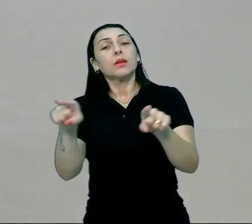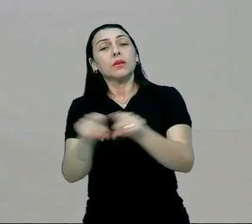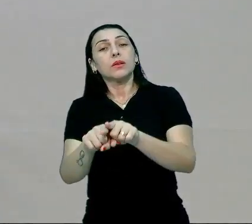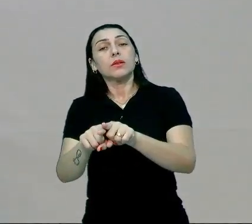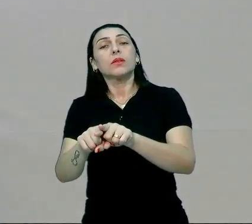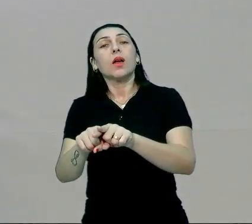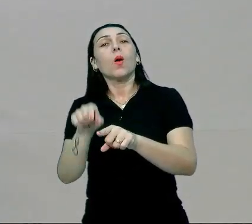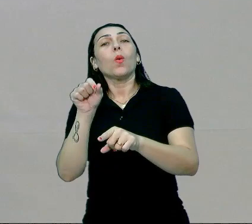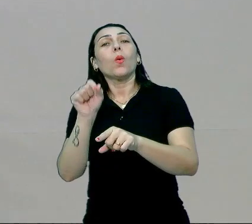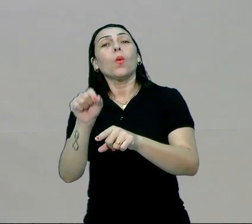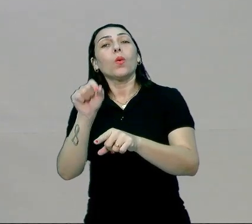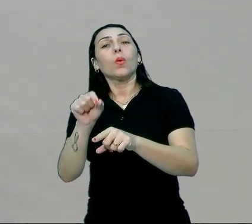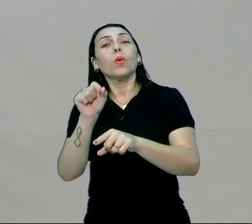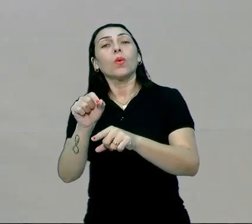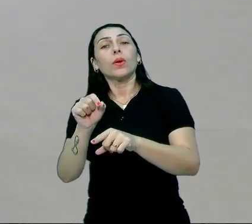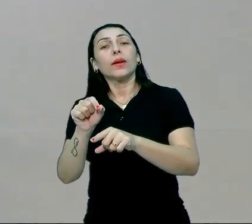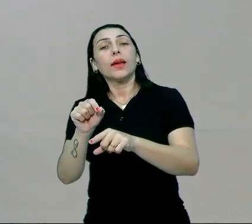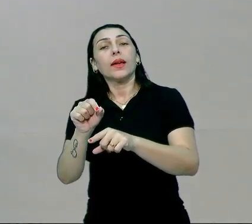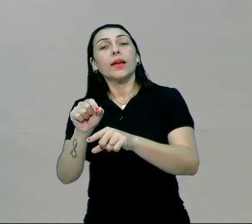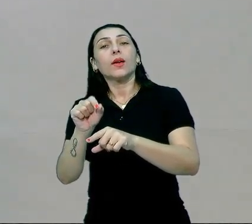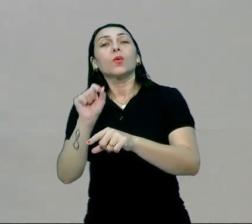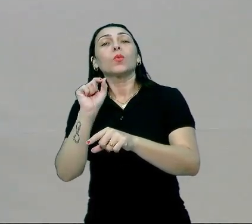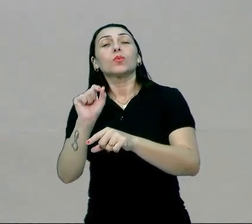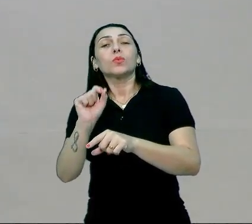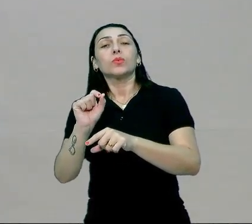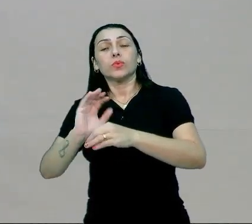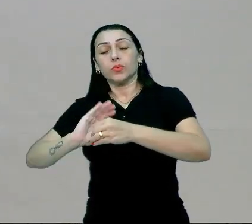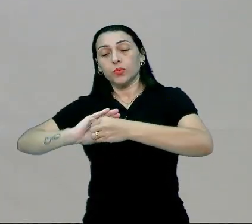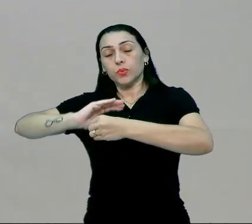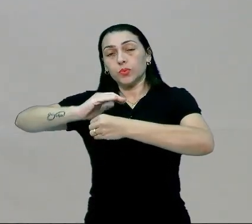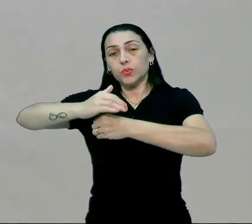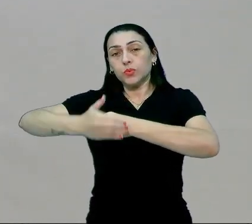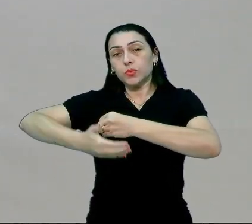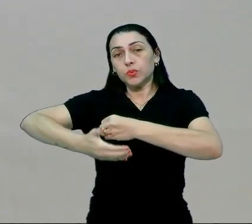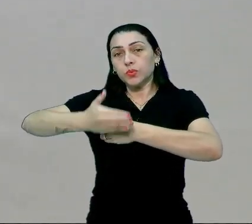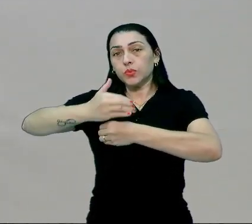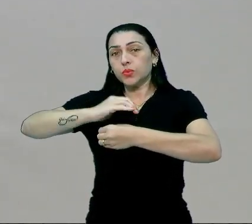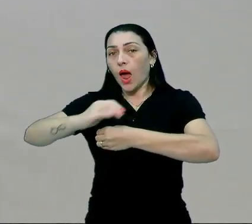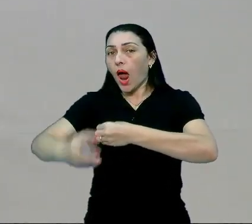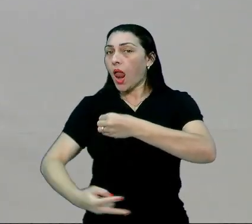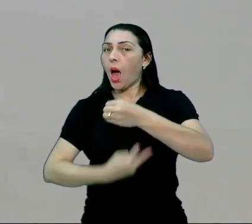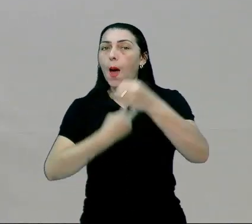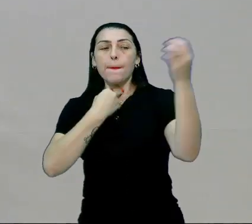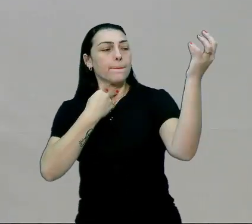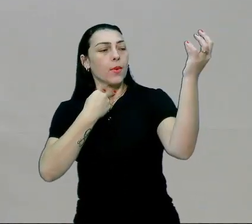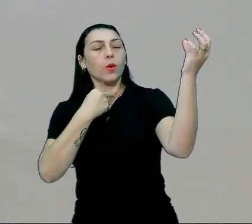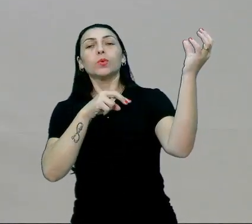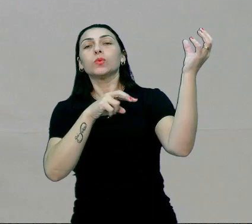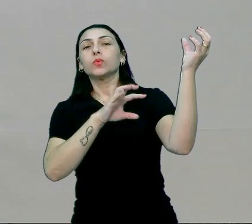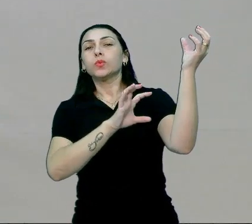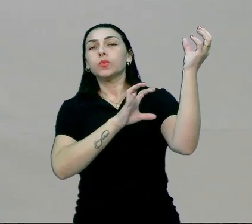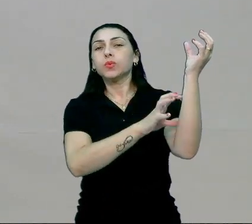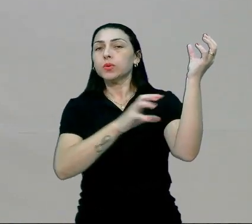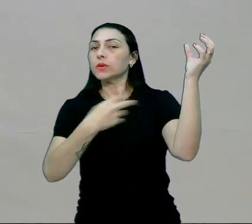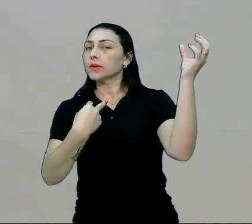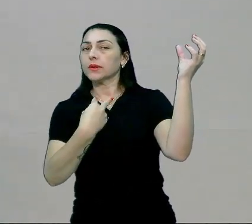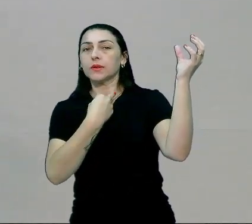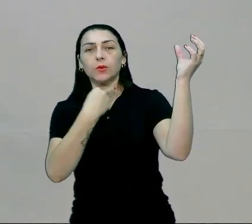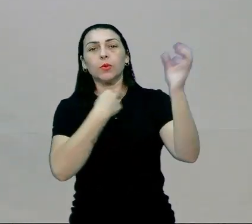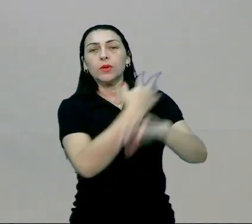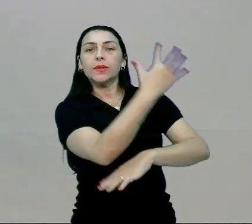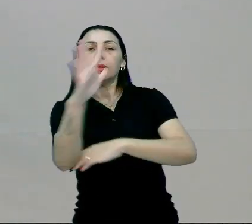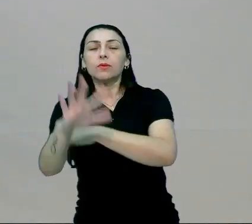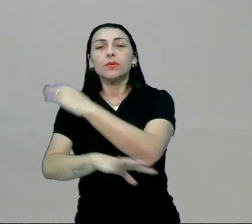visão preservacionista, que preconiza a intocabilidade dos recursos naturais,